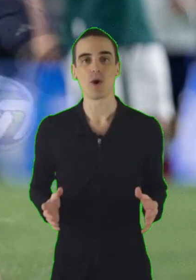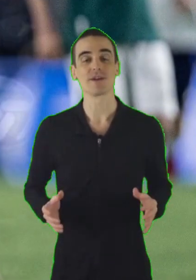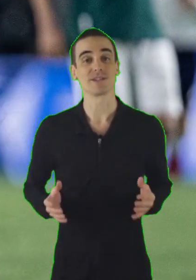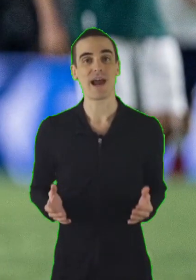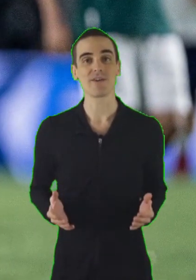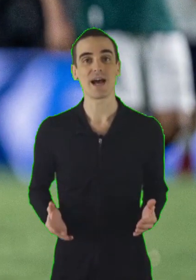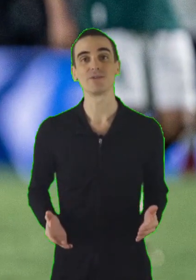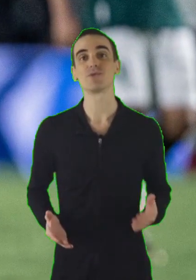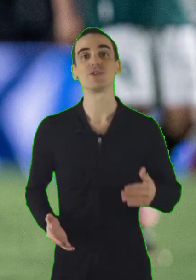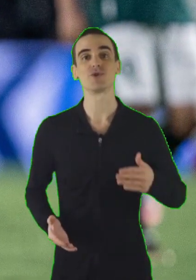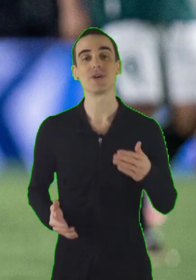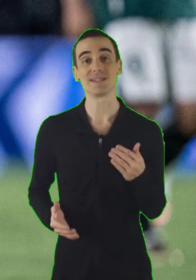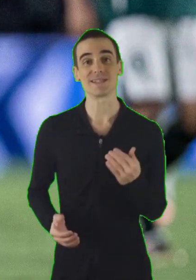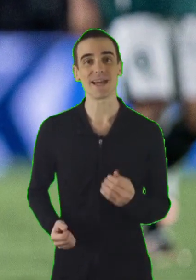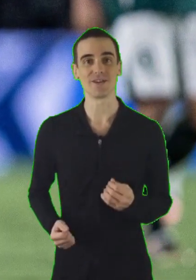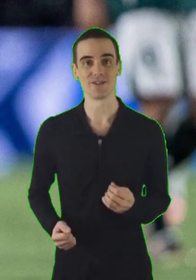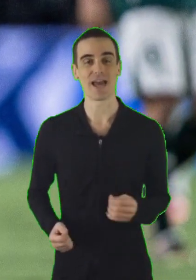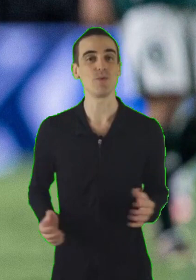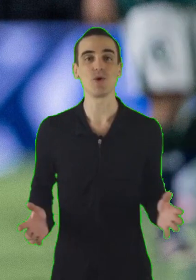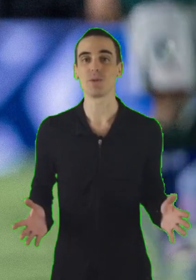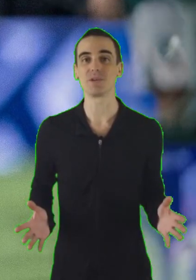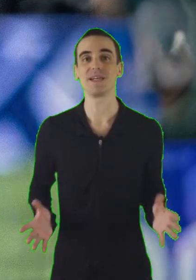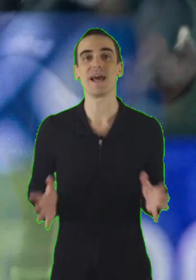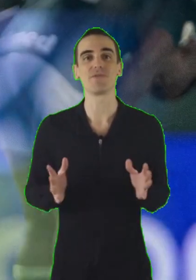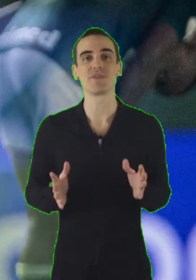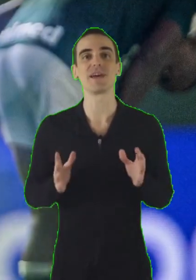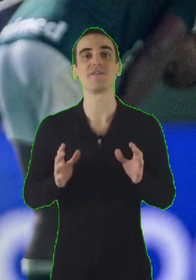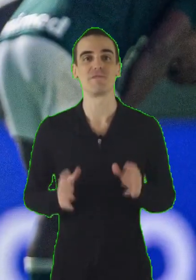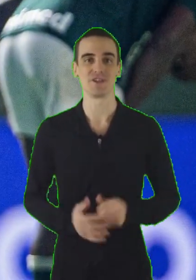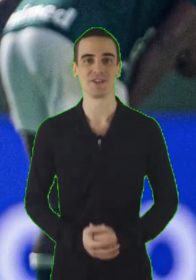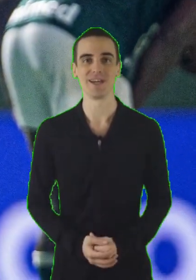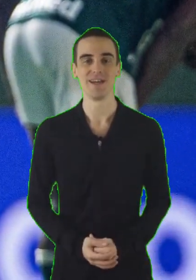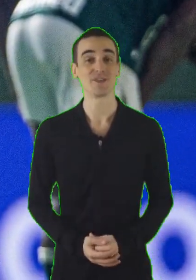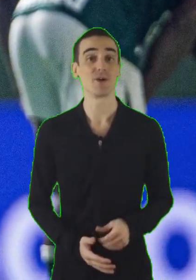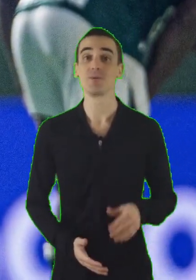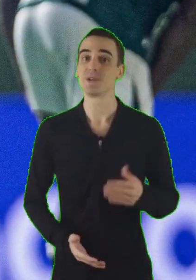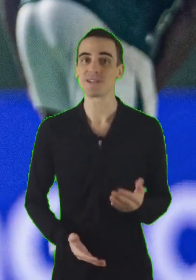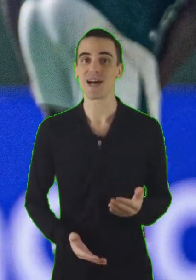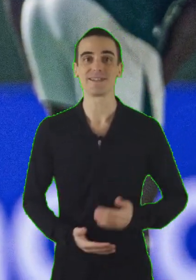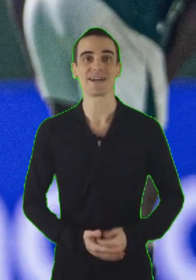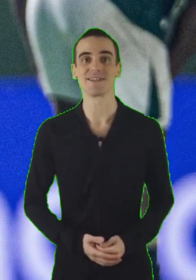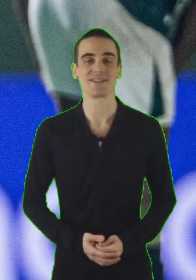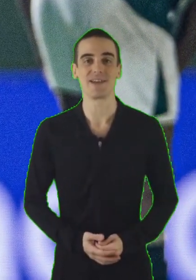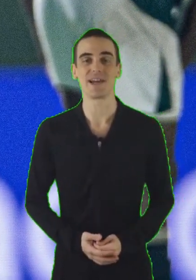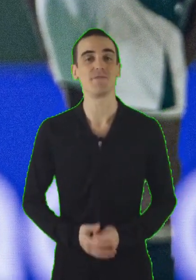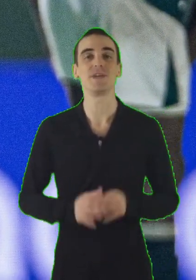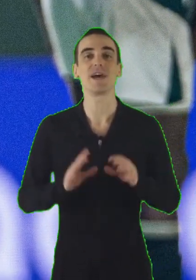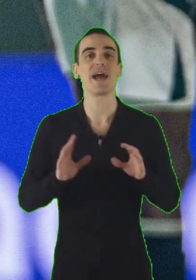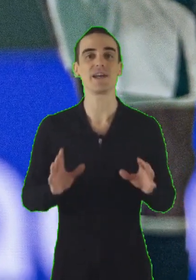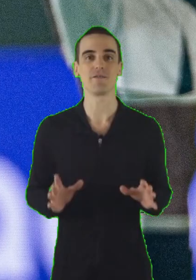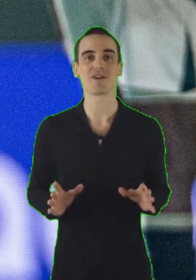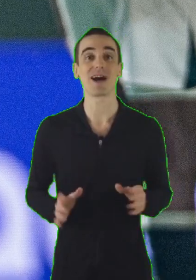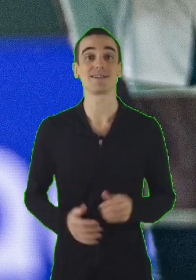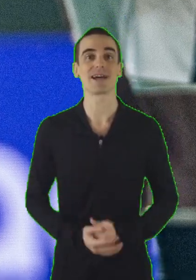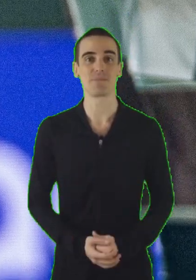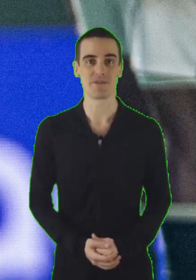tudo. Estamos aliviados. Muito felizes. Não acabou ainda. Temos uma final logo, logo.